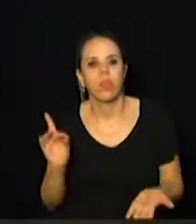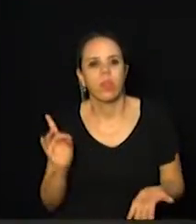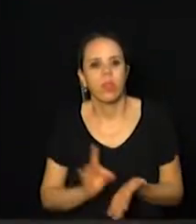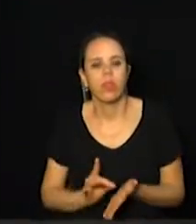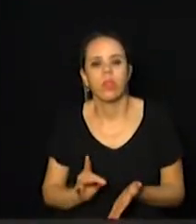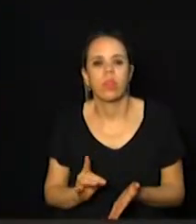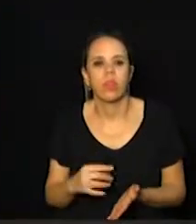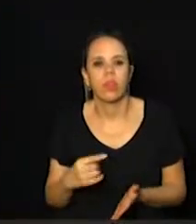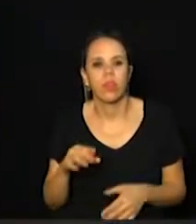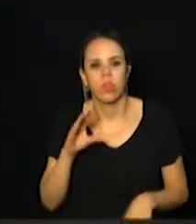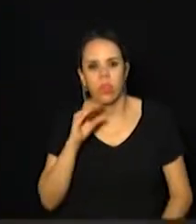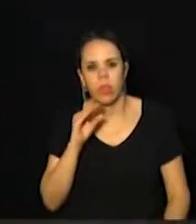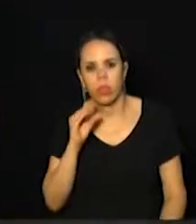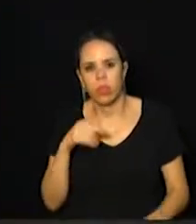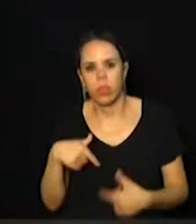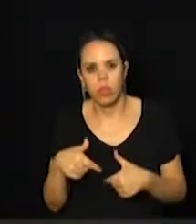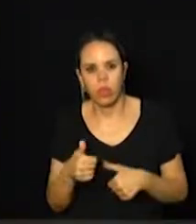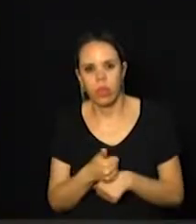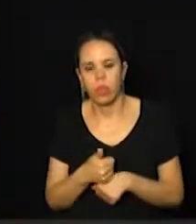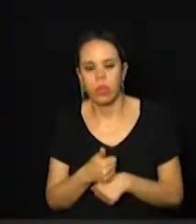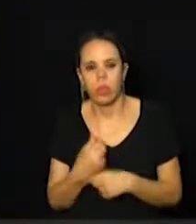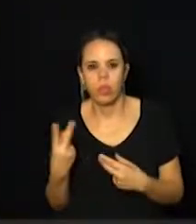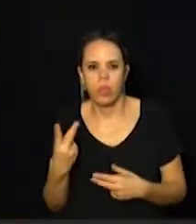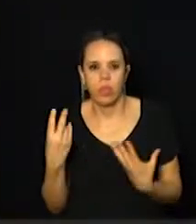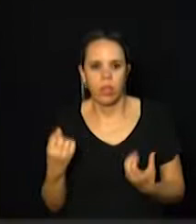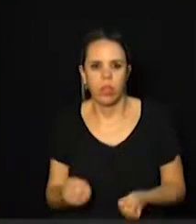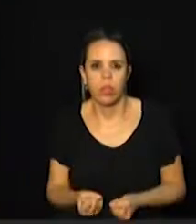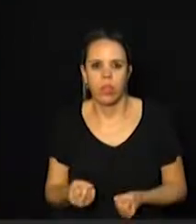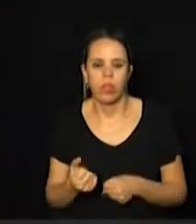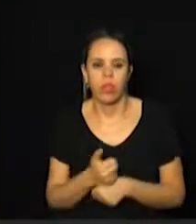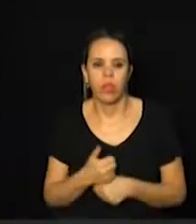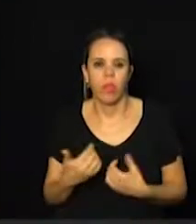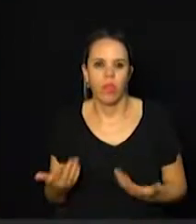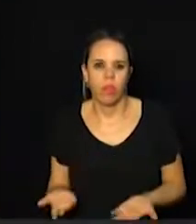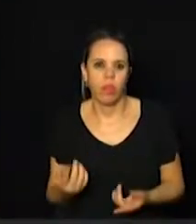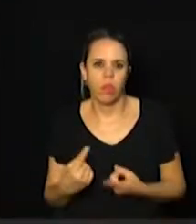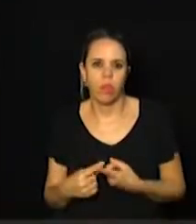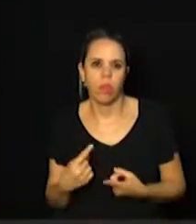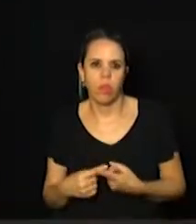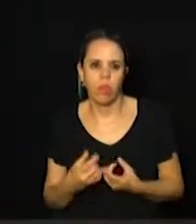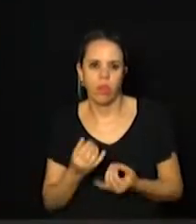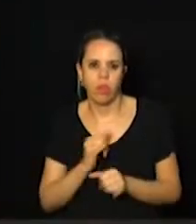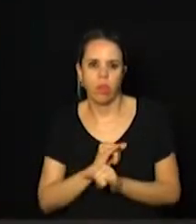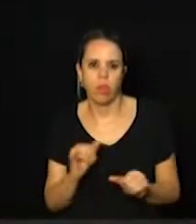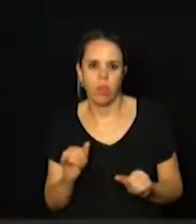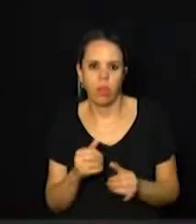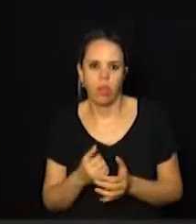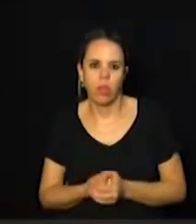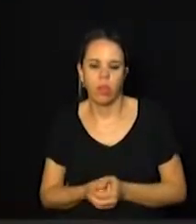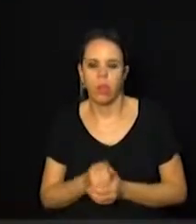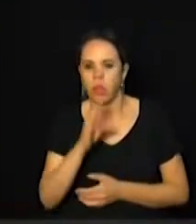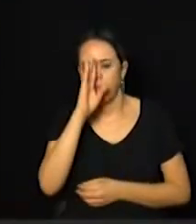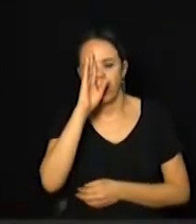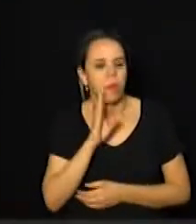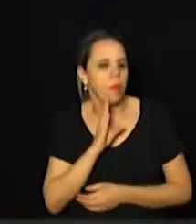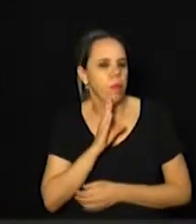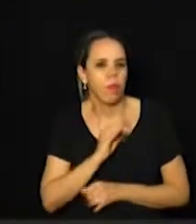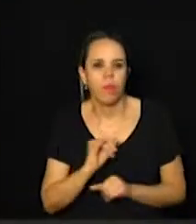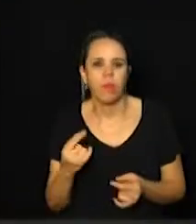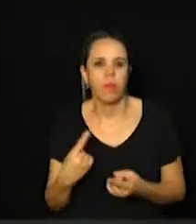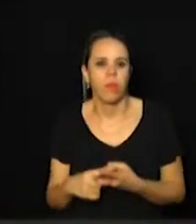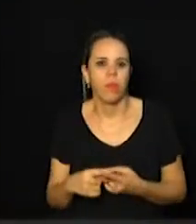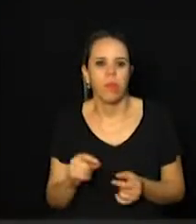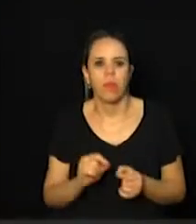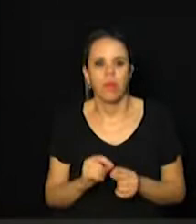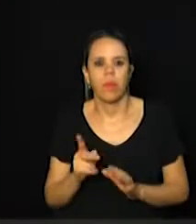realmente esses nossos trabalhadores seja reconhecida também nessa área porque eles dão informação gratuitamente e